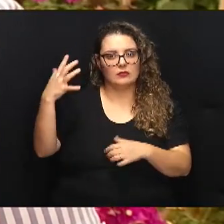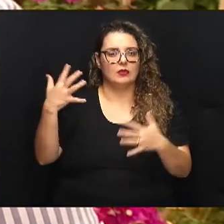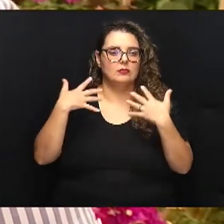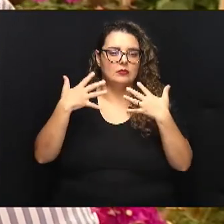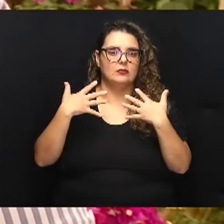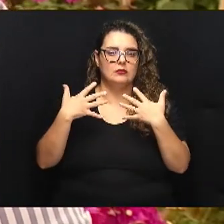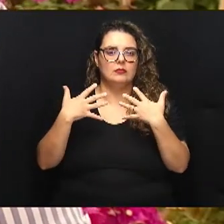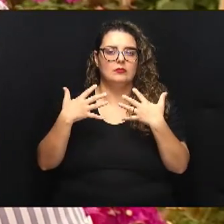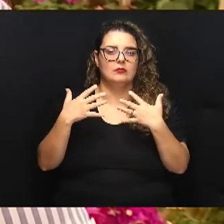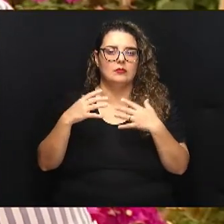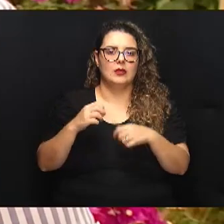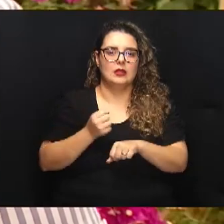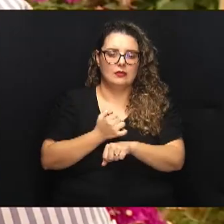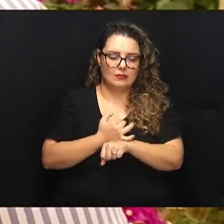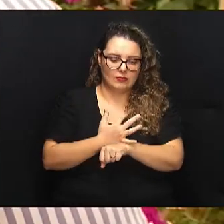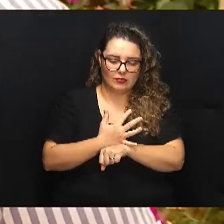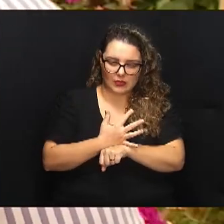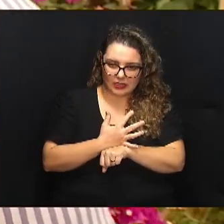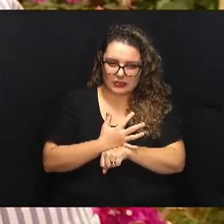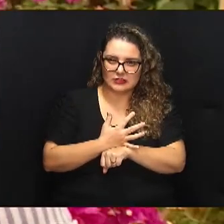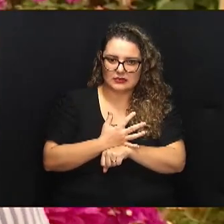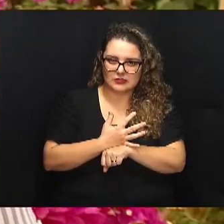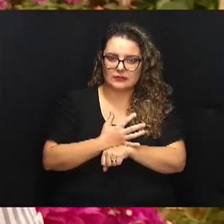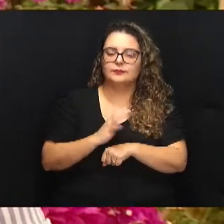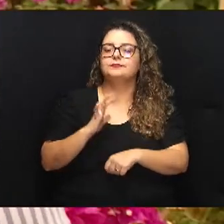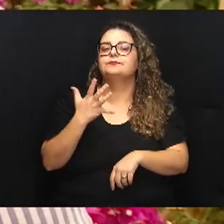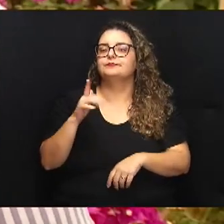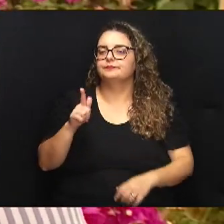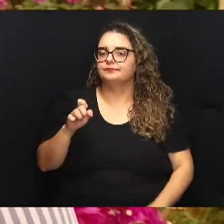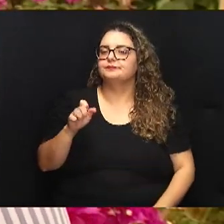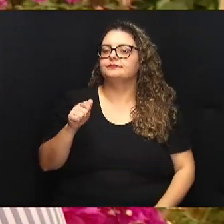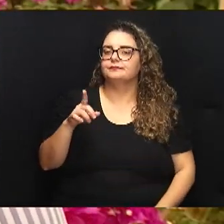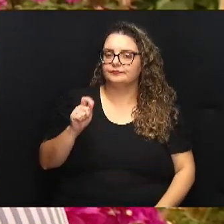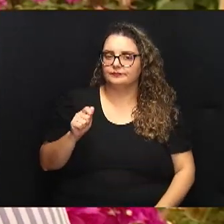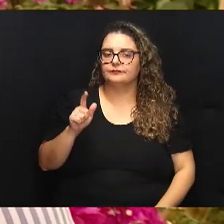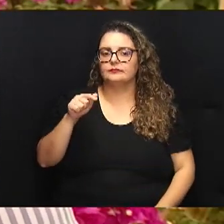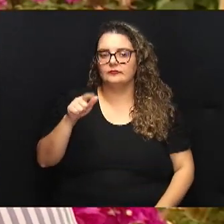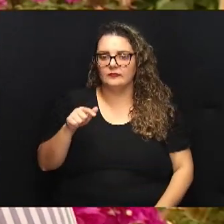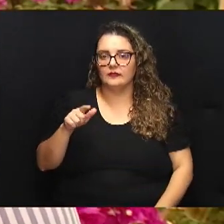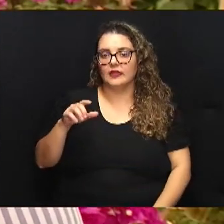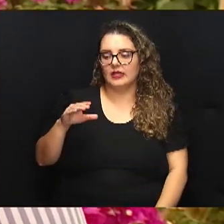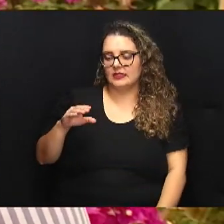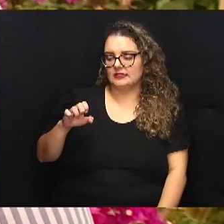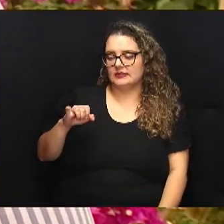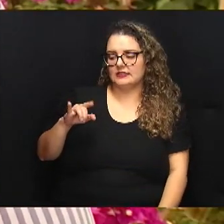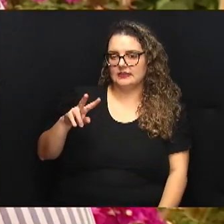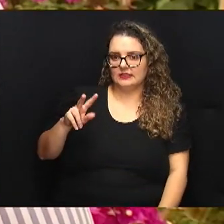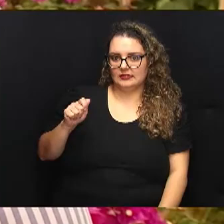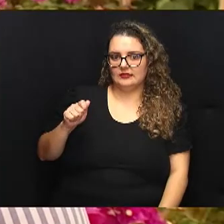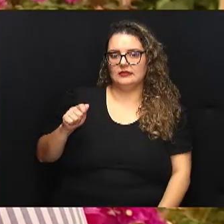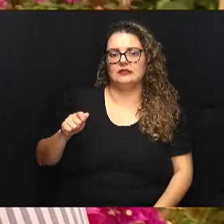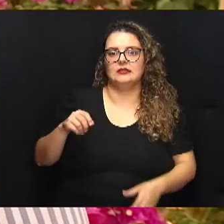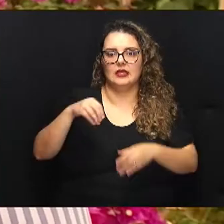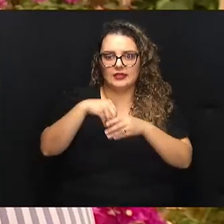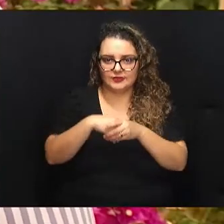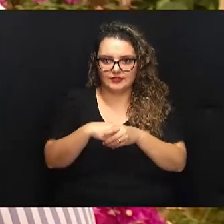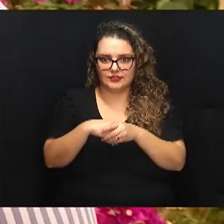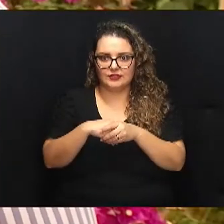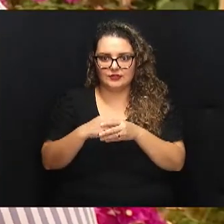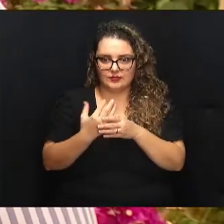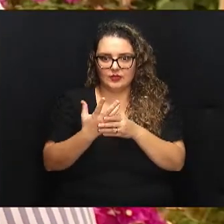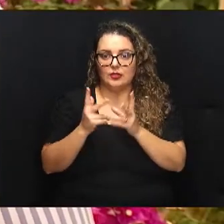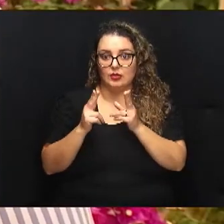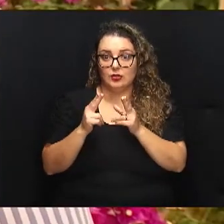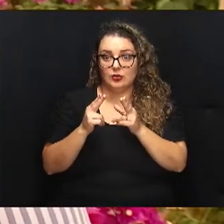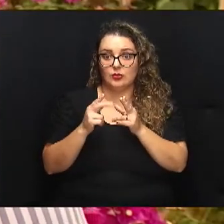esquente, mas na madrugada acontece a geada e é onde a seiva, que é de dentro da plantinha, que são como nossa